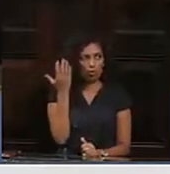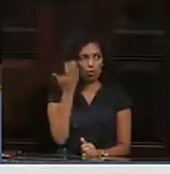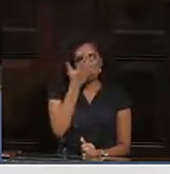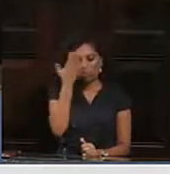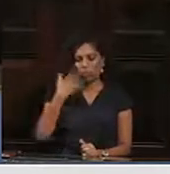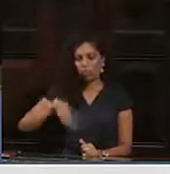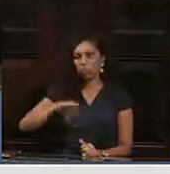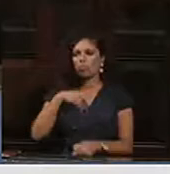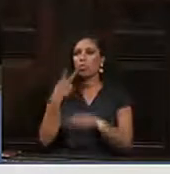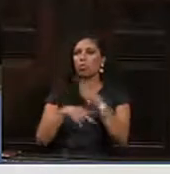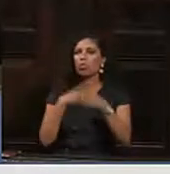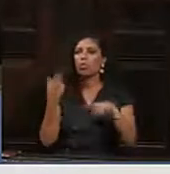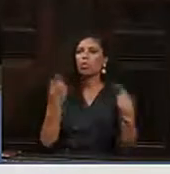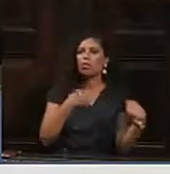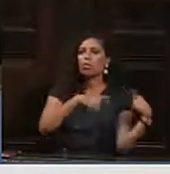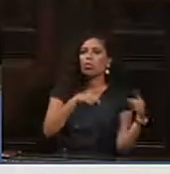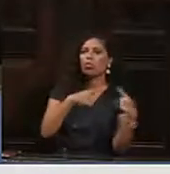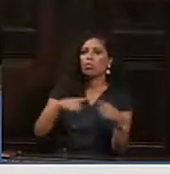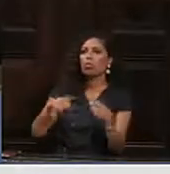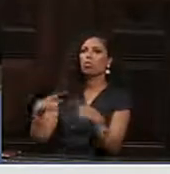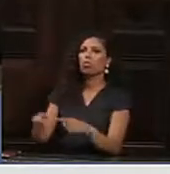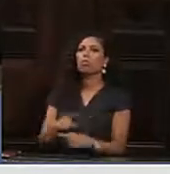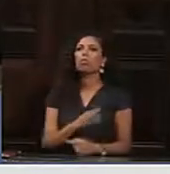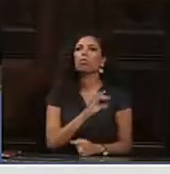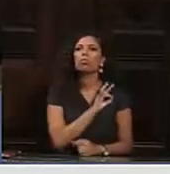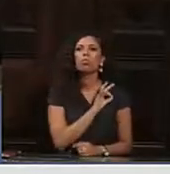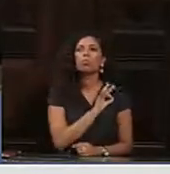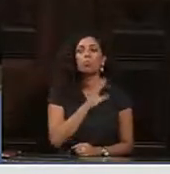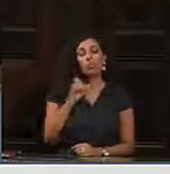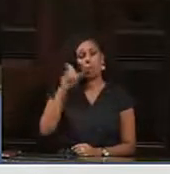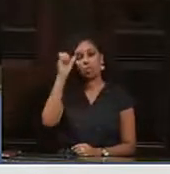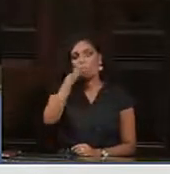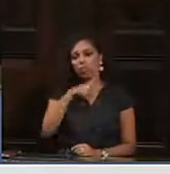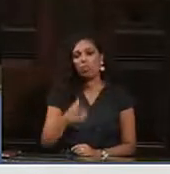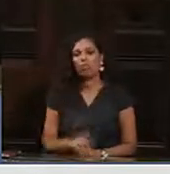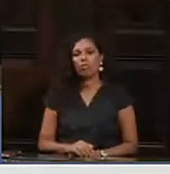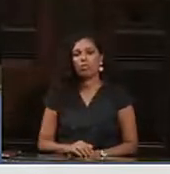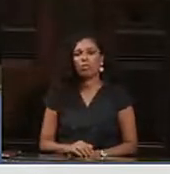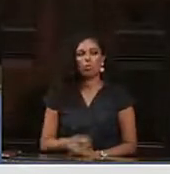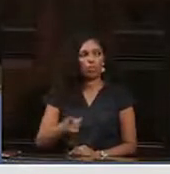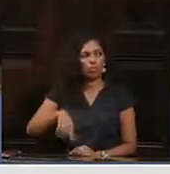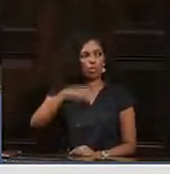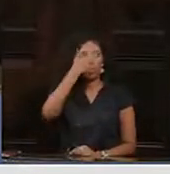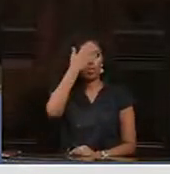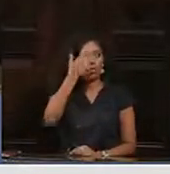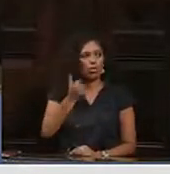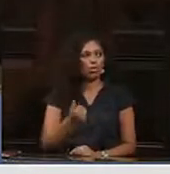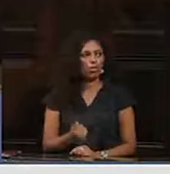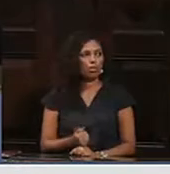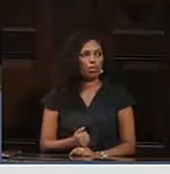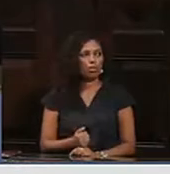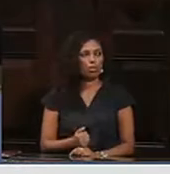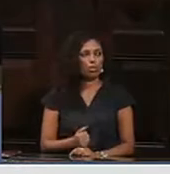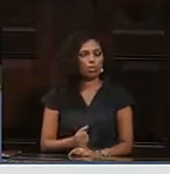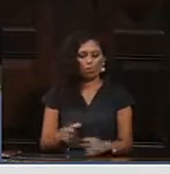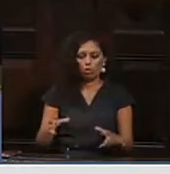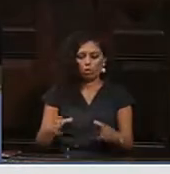polícia. E isso fica difícil manter. O coronel Salema sabe muito bem disso, como é que funciona. A